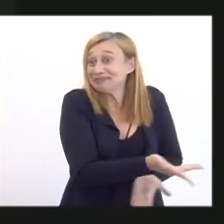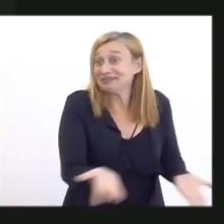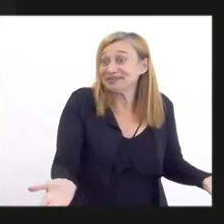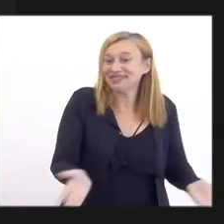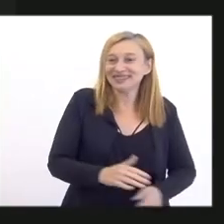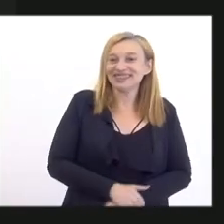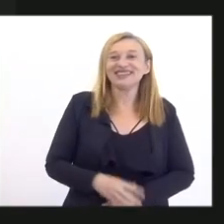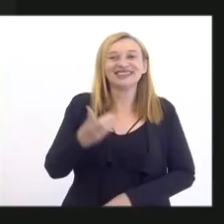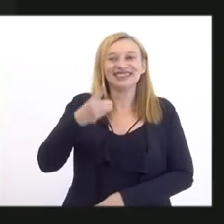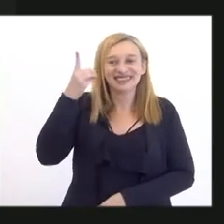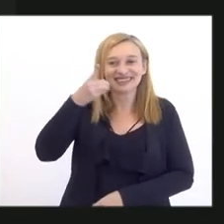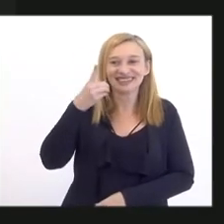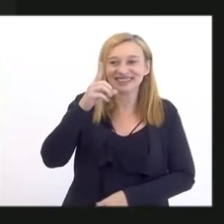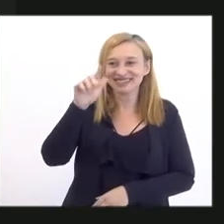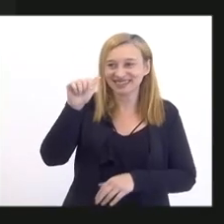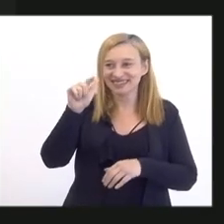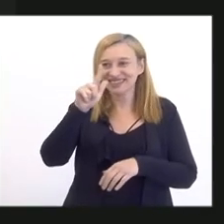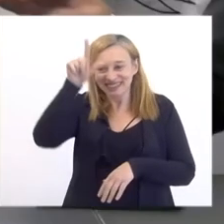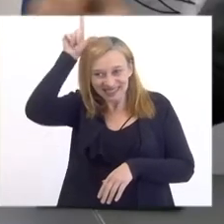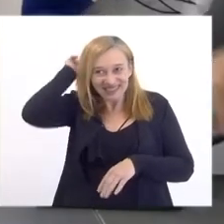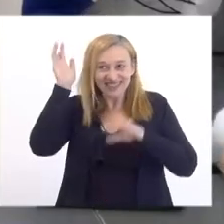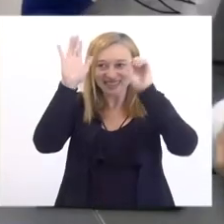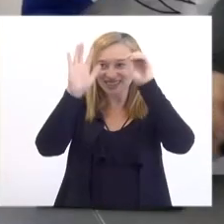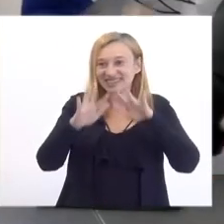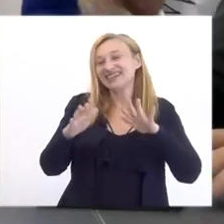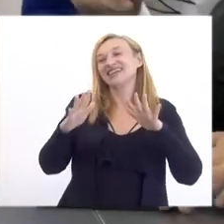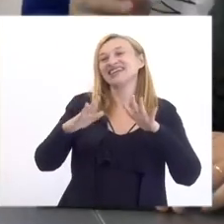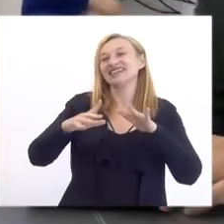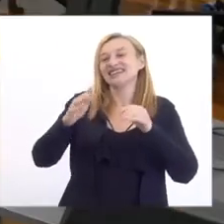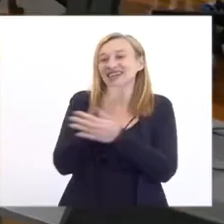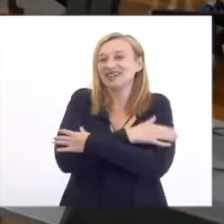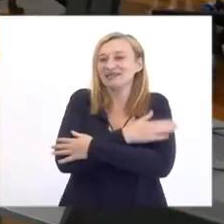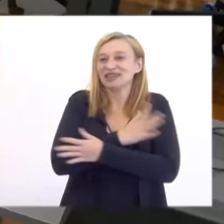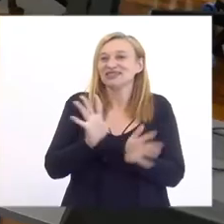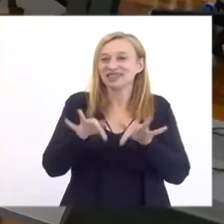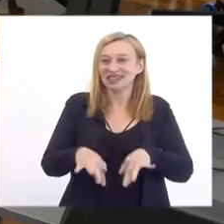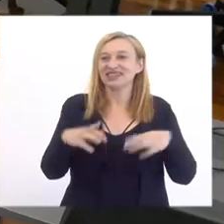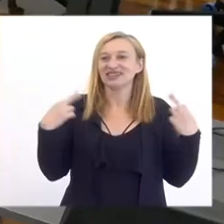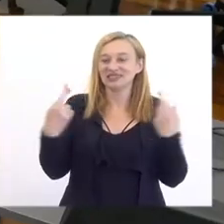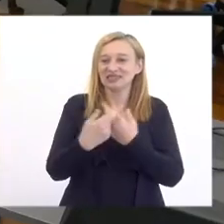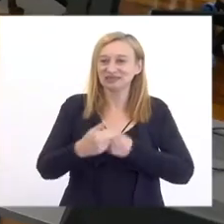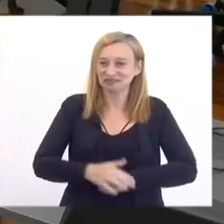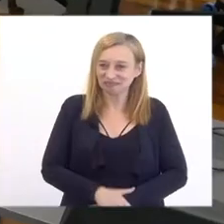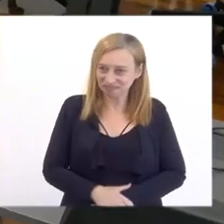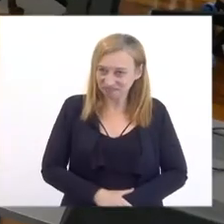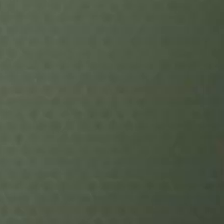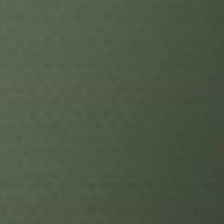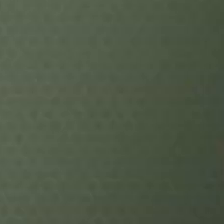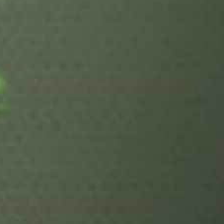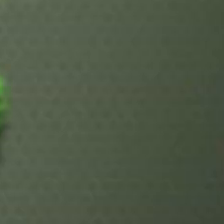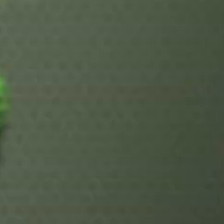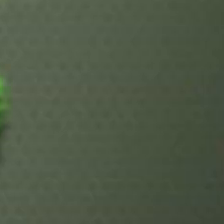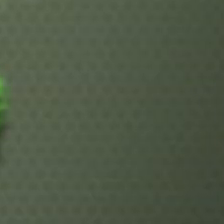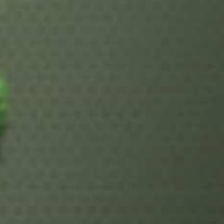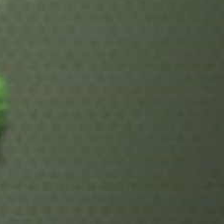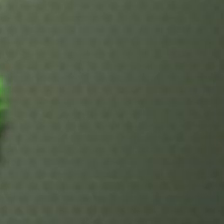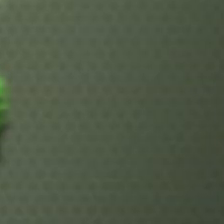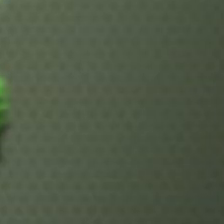por favor. Luiz Paulo, um abraço a todos. Que Deus nos abençoe. Até abraço. Até encerrado. Um abraço. Até a pouco, gente. Abraço e boa tarde.